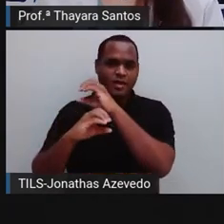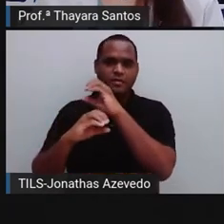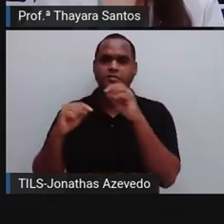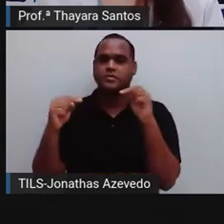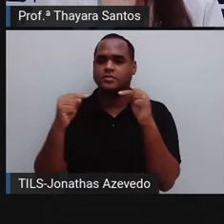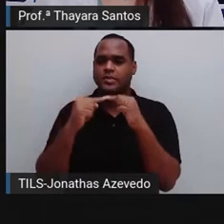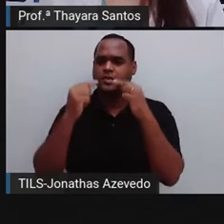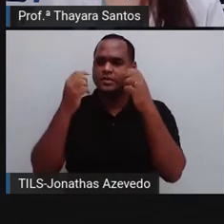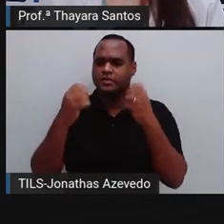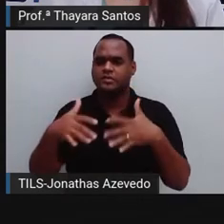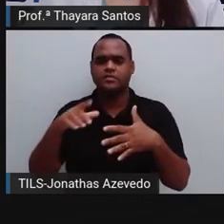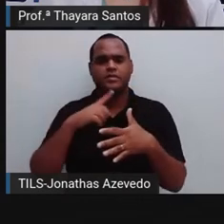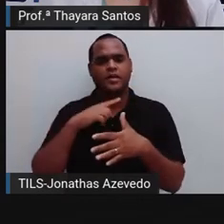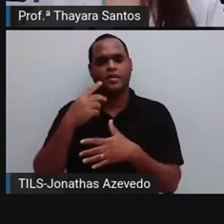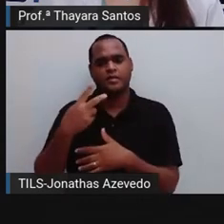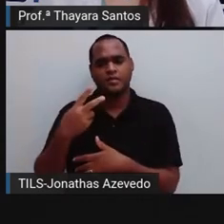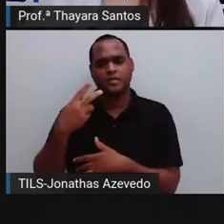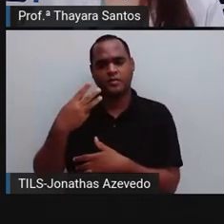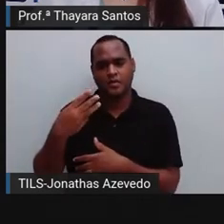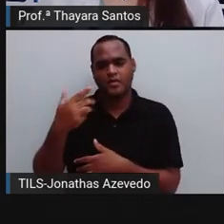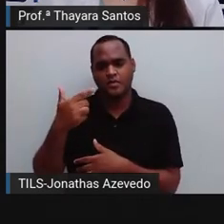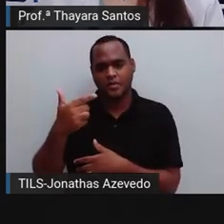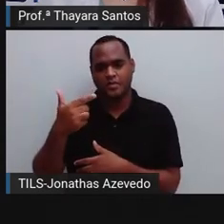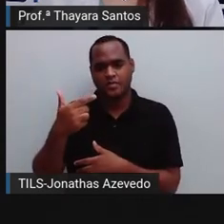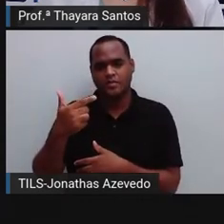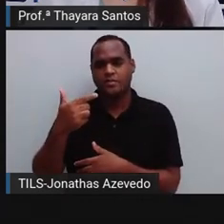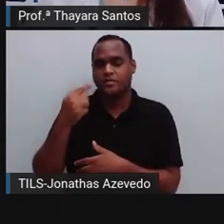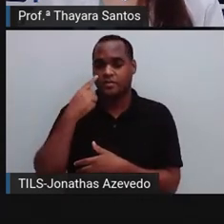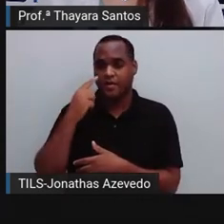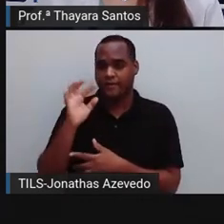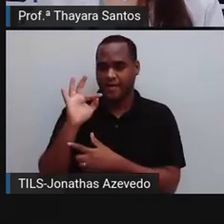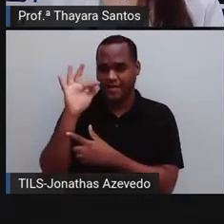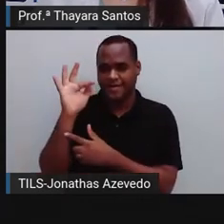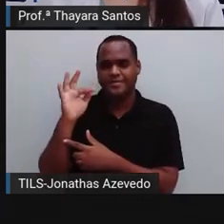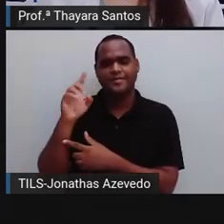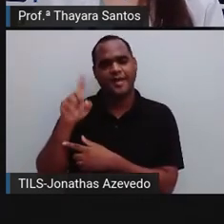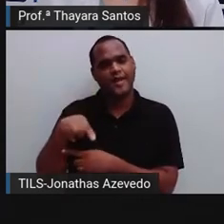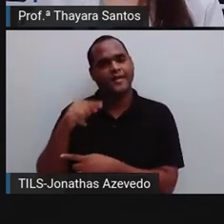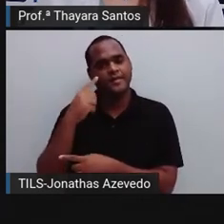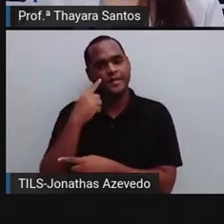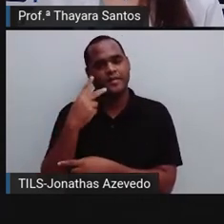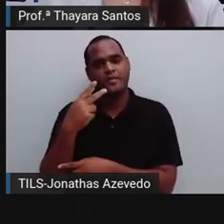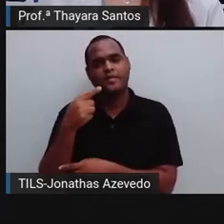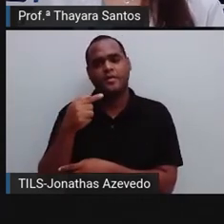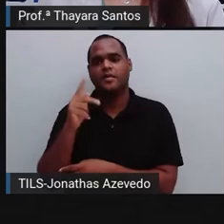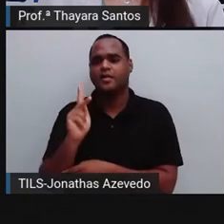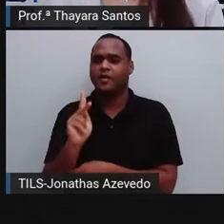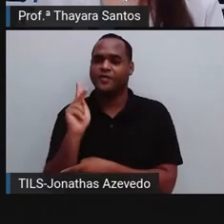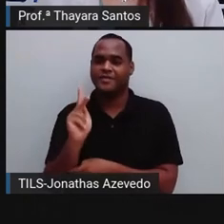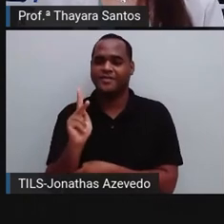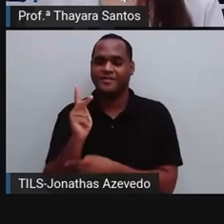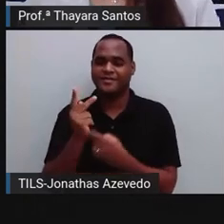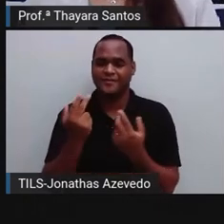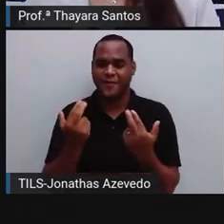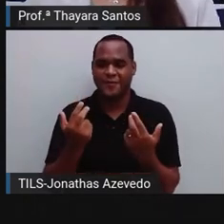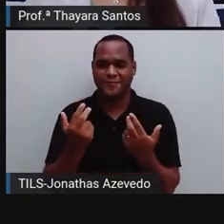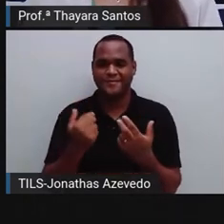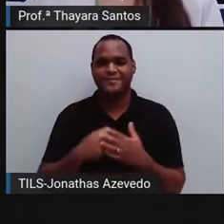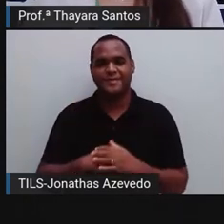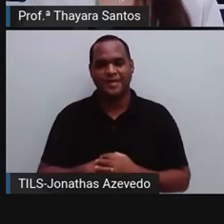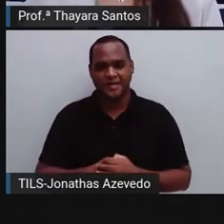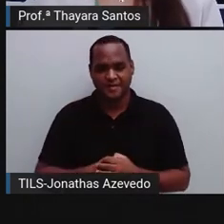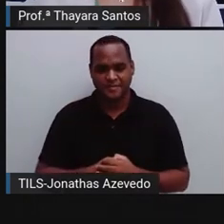0 graus Celsius e 2 graus Fahrenheit. Da mesma forma que 0 graus Celsius quer dizer 273